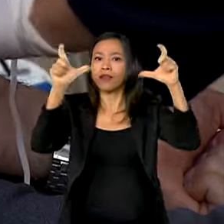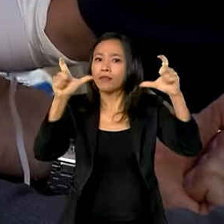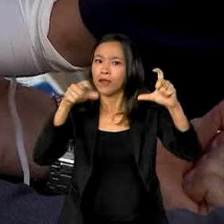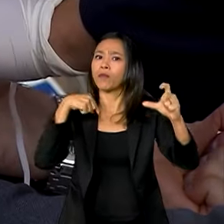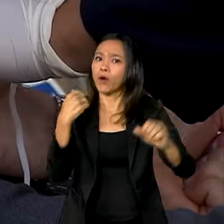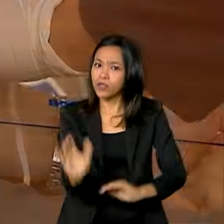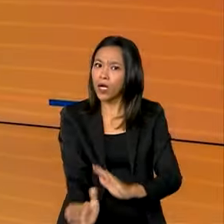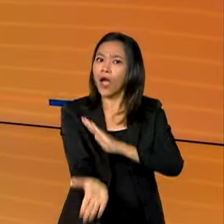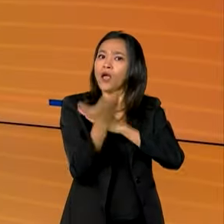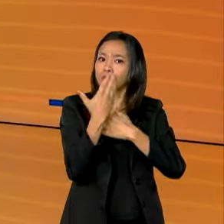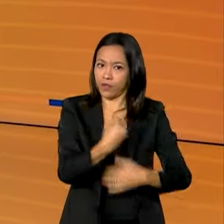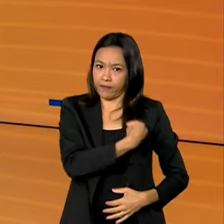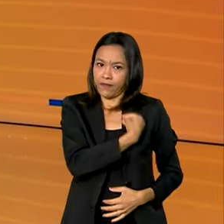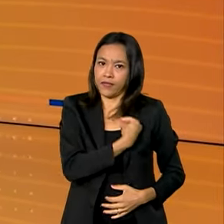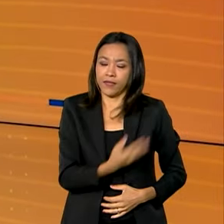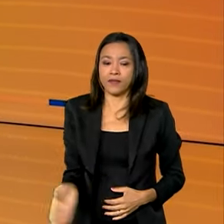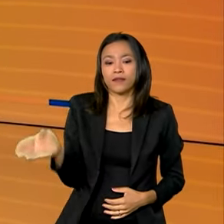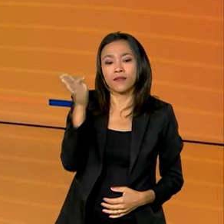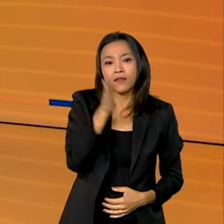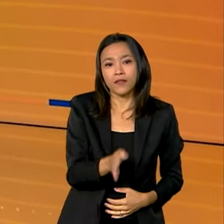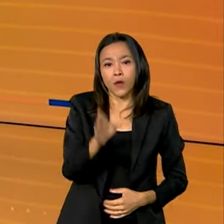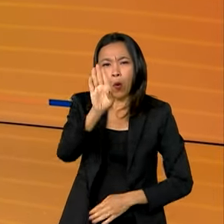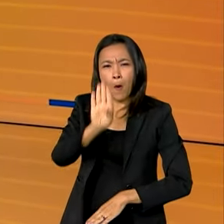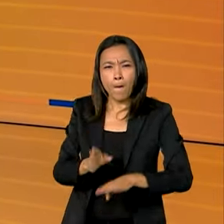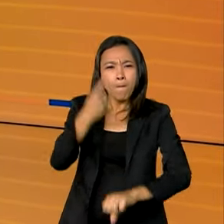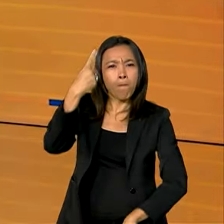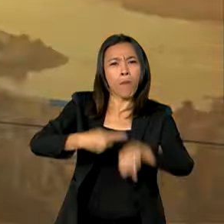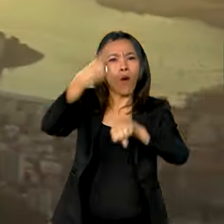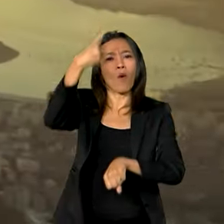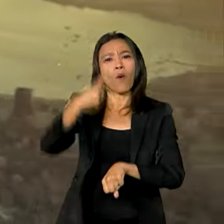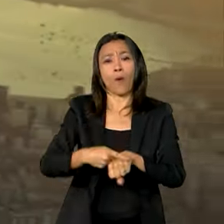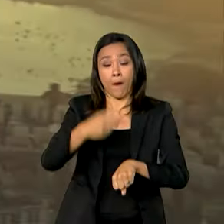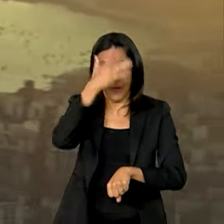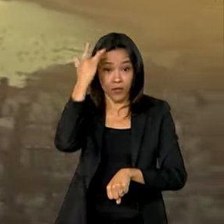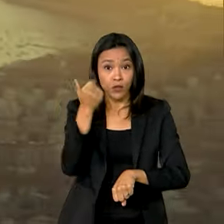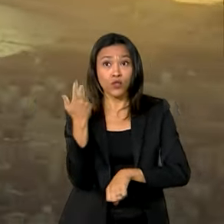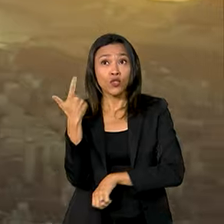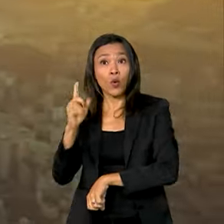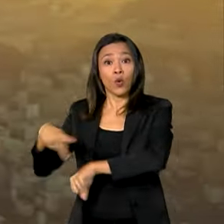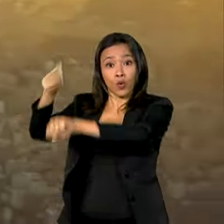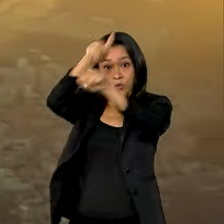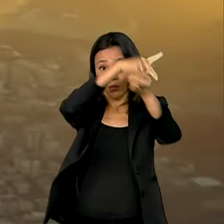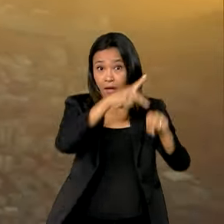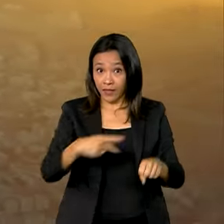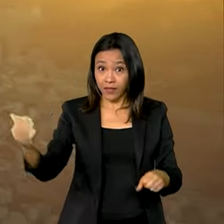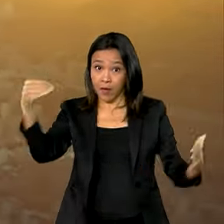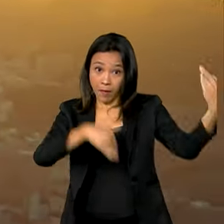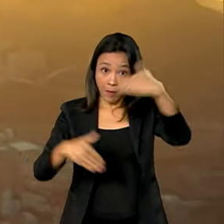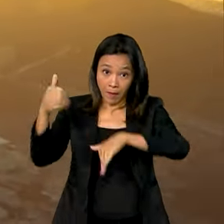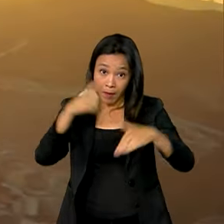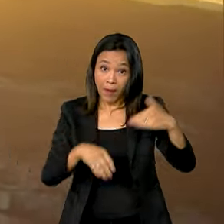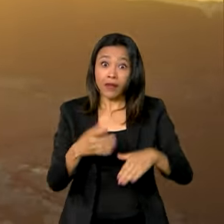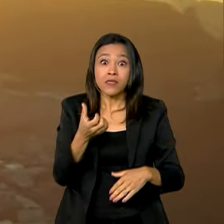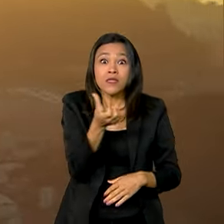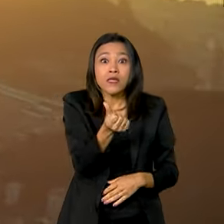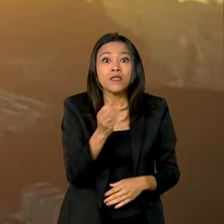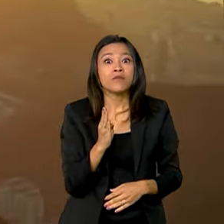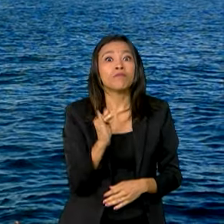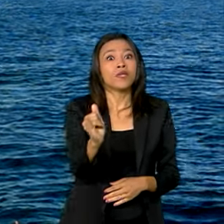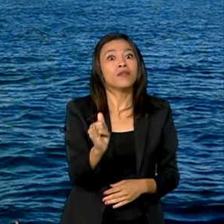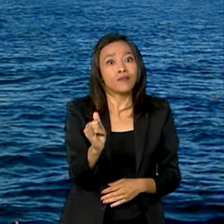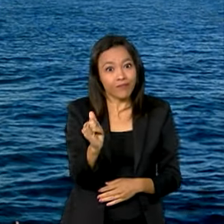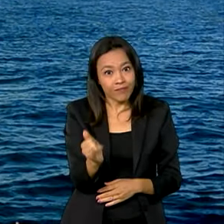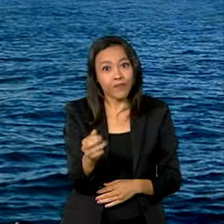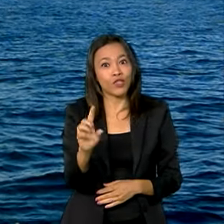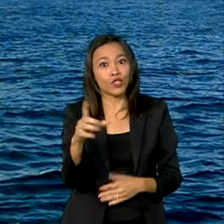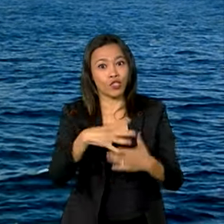salvar vidas. Mais um recorde. Turistas estrangeiros deixaram mais de 6 bilhões de dólares na economia brasileira